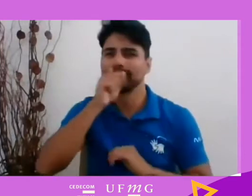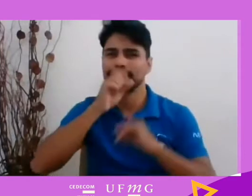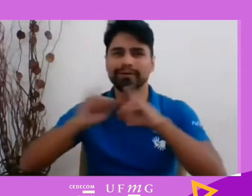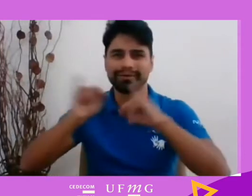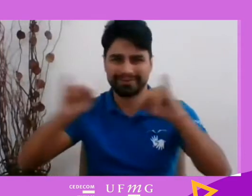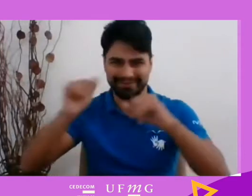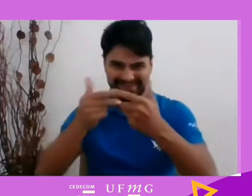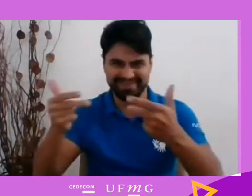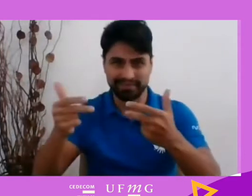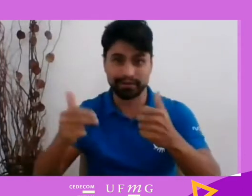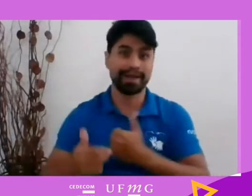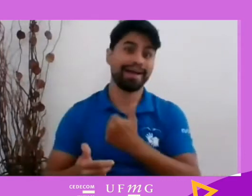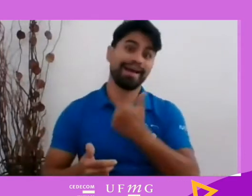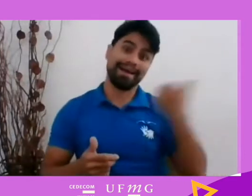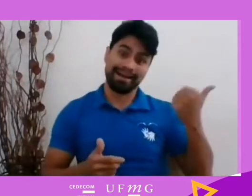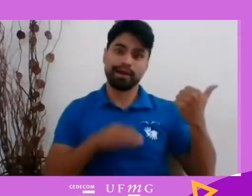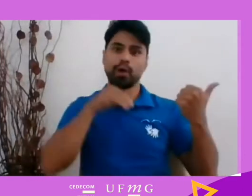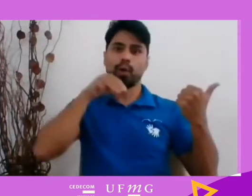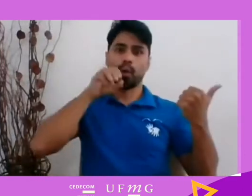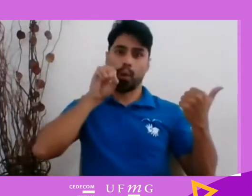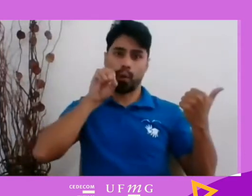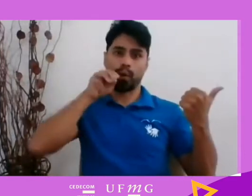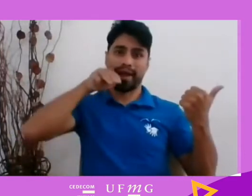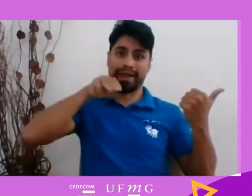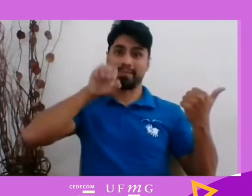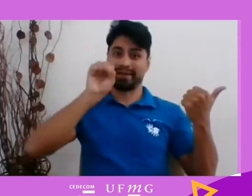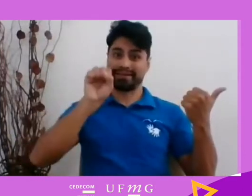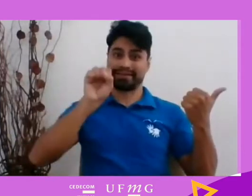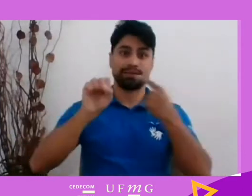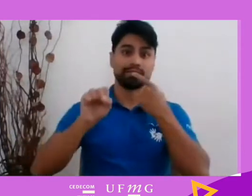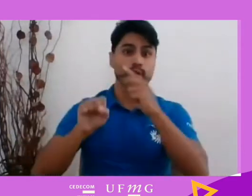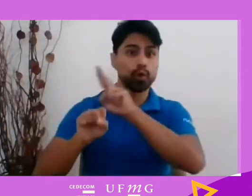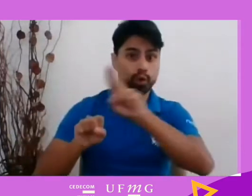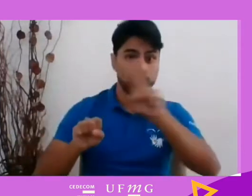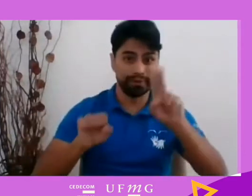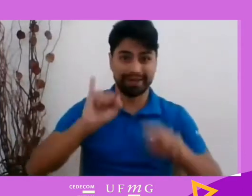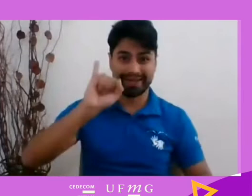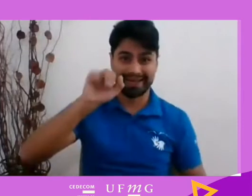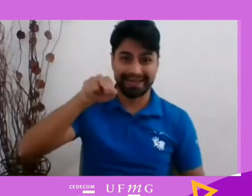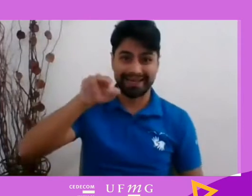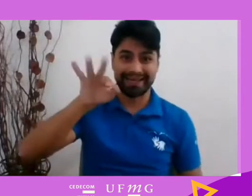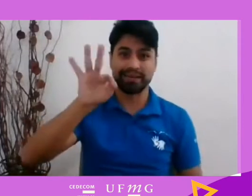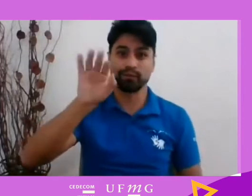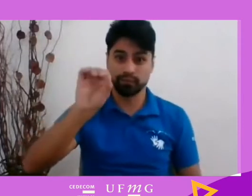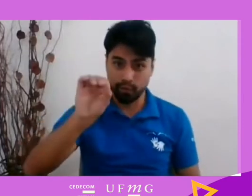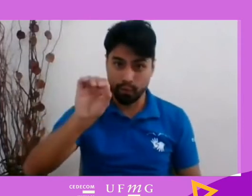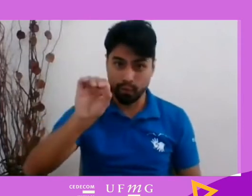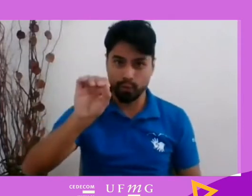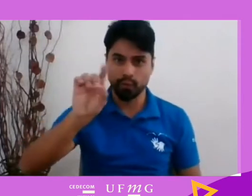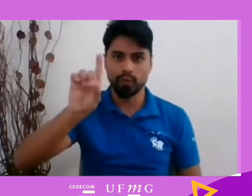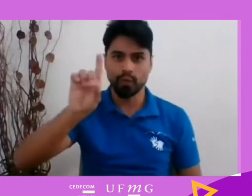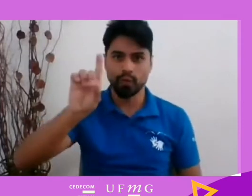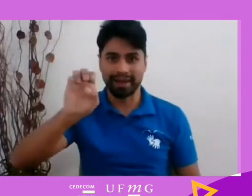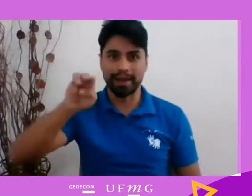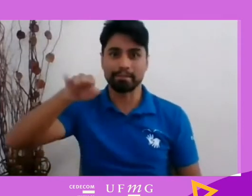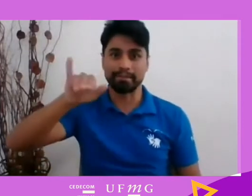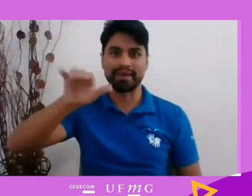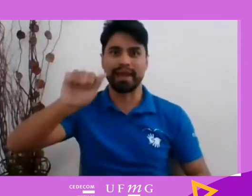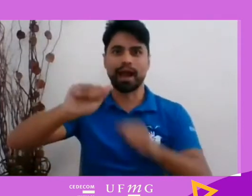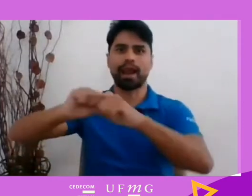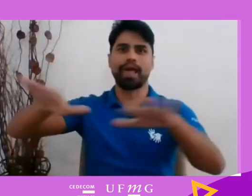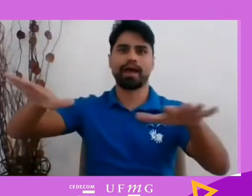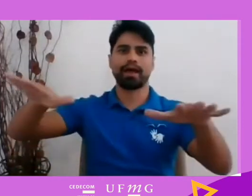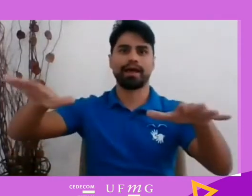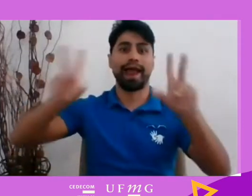de infodemia, que é uma quantidade assustadora de informações sobre um tema que gera pânico na sociedade e as